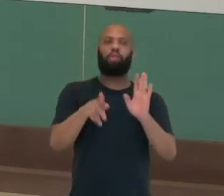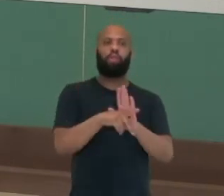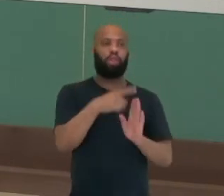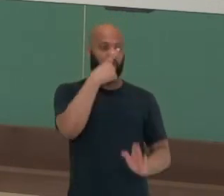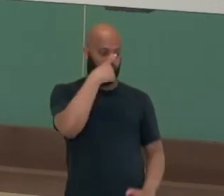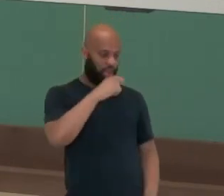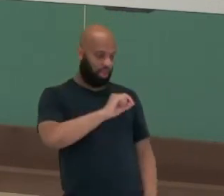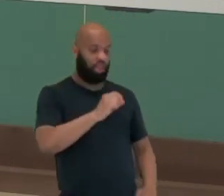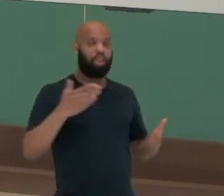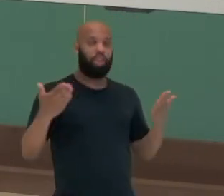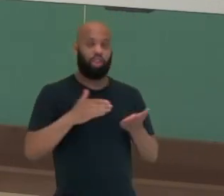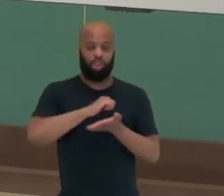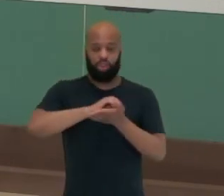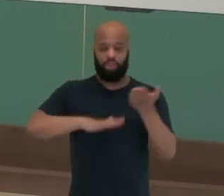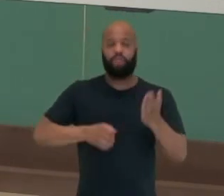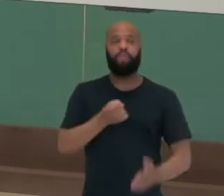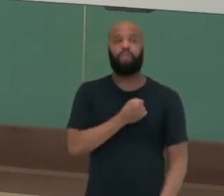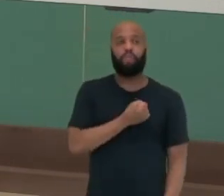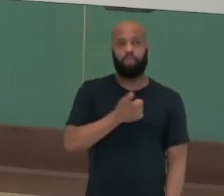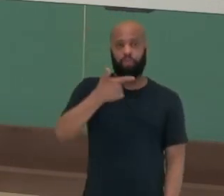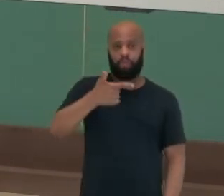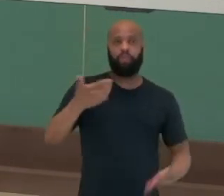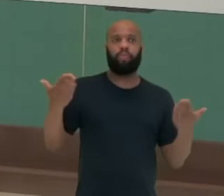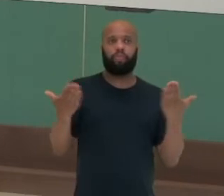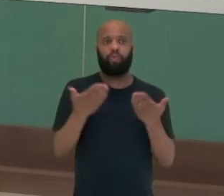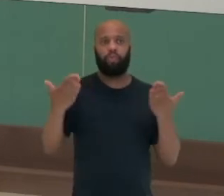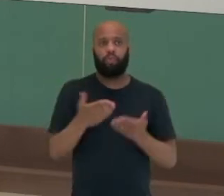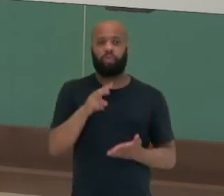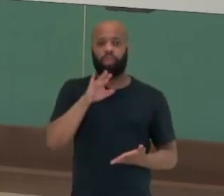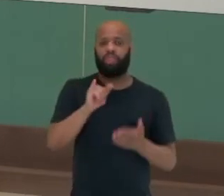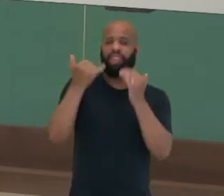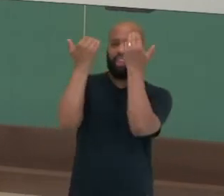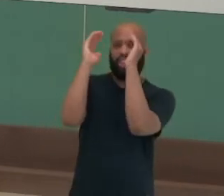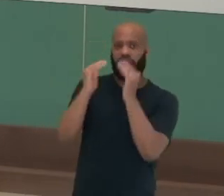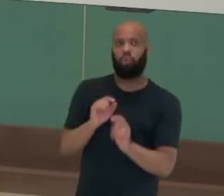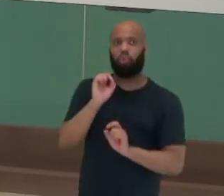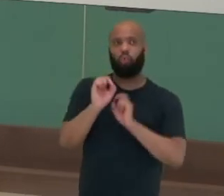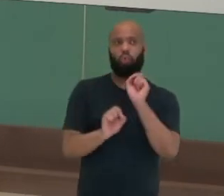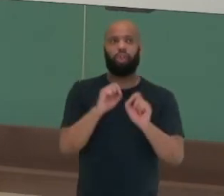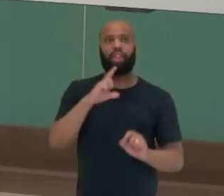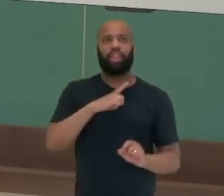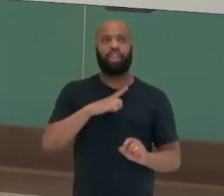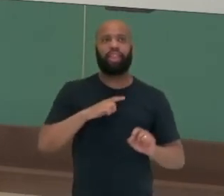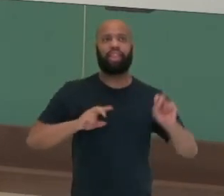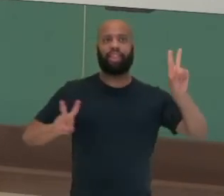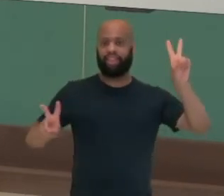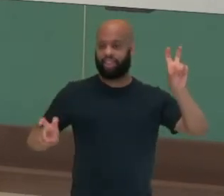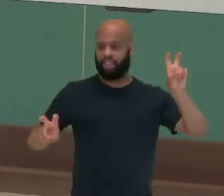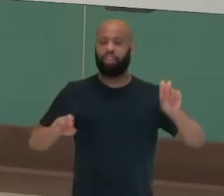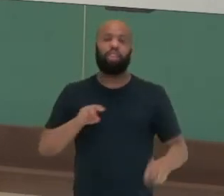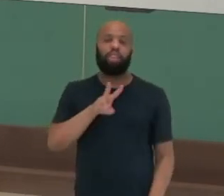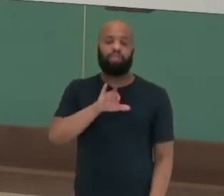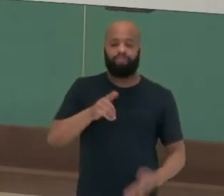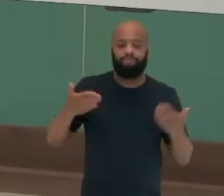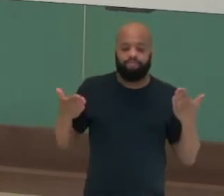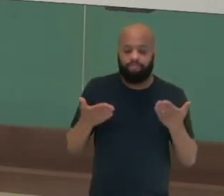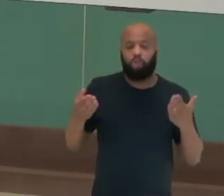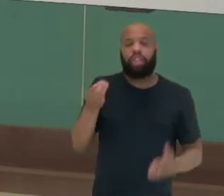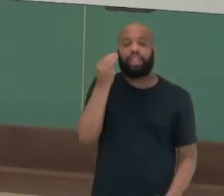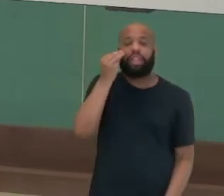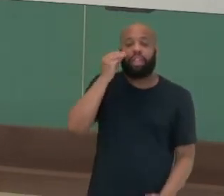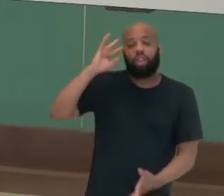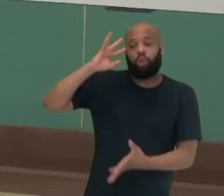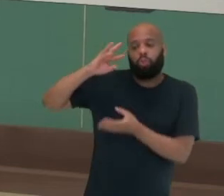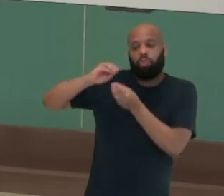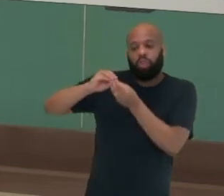Locke. Vamos fazer mais uma atividade? Então agora vamos analisar uma citação e vamos tentar